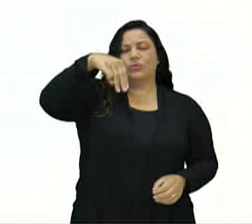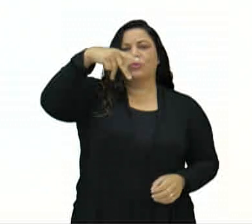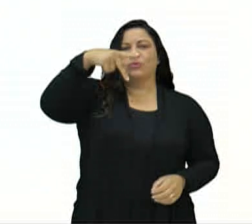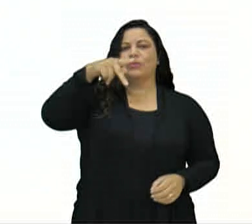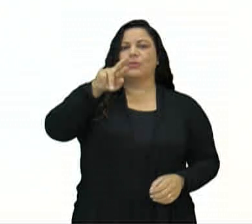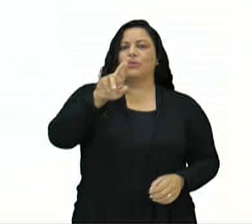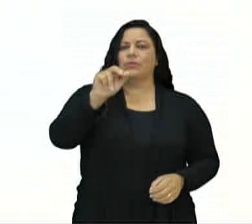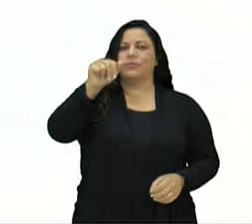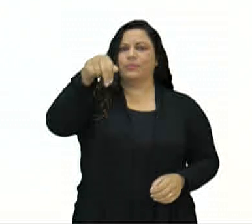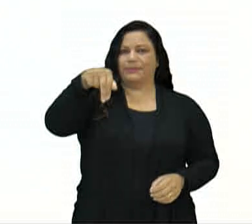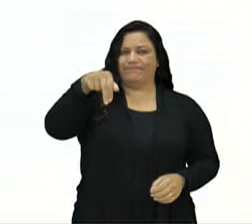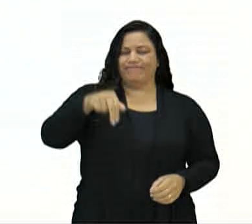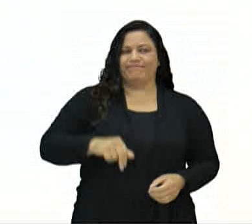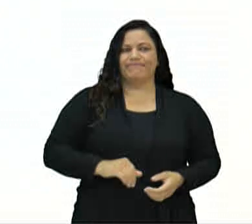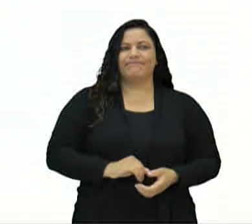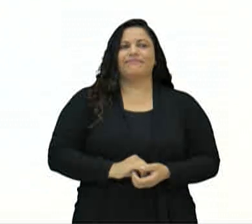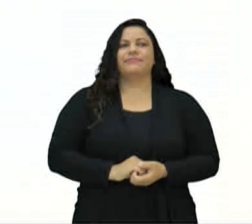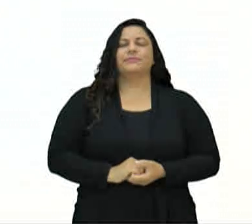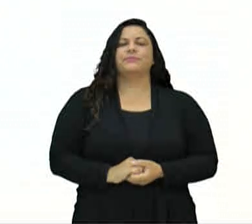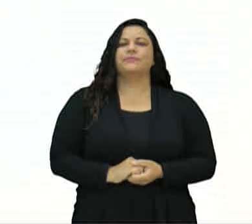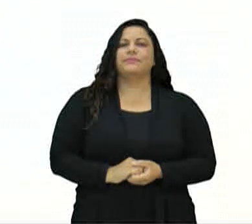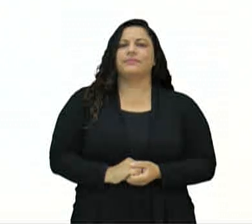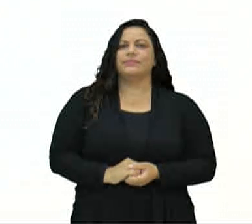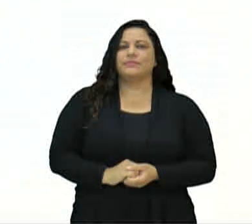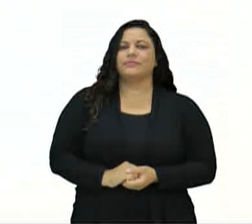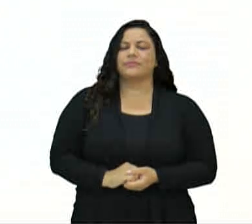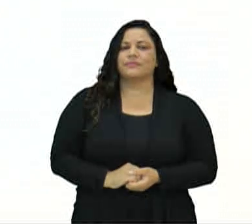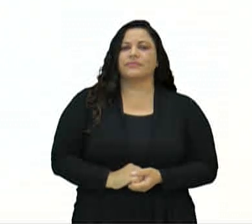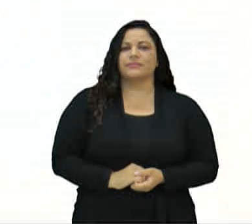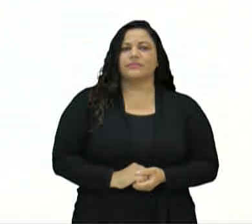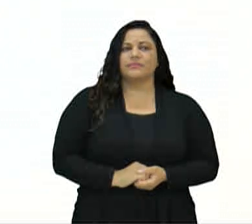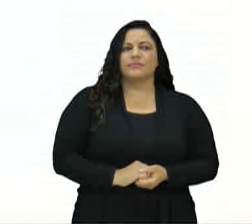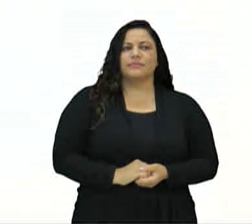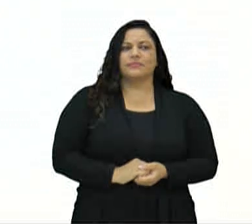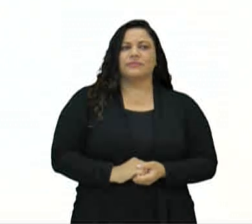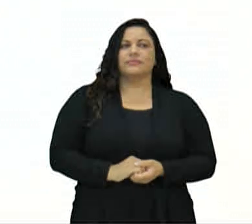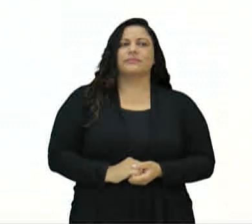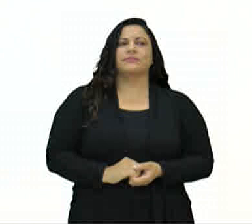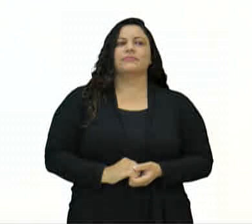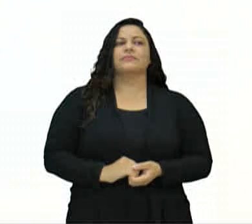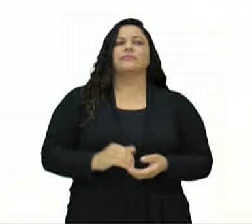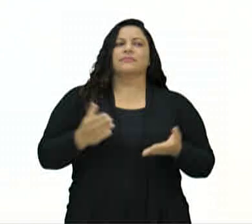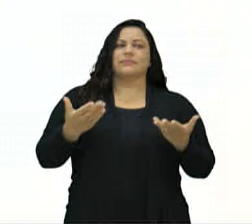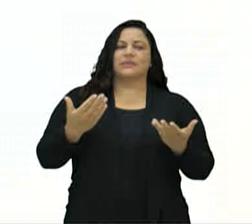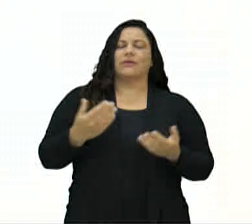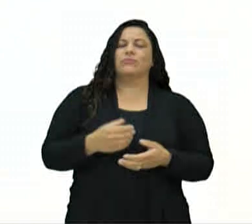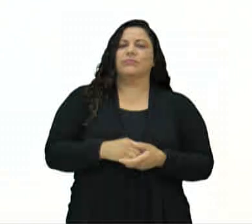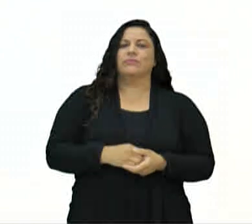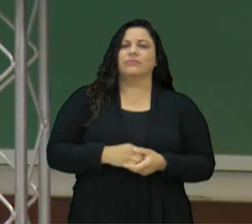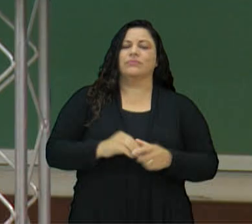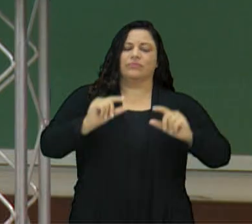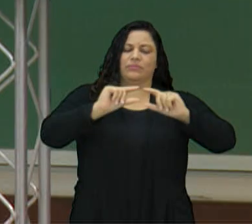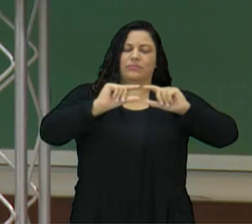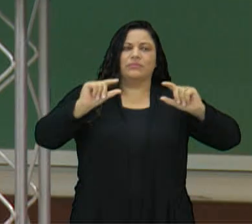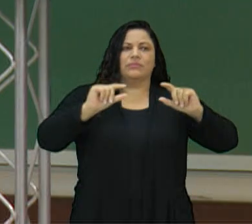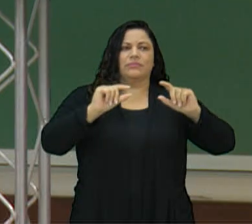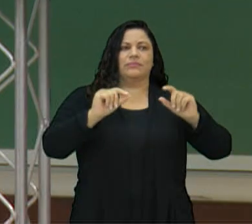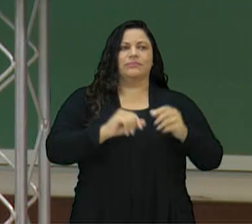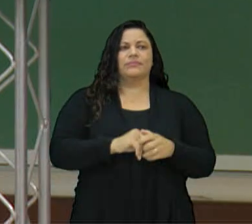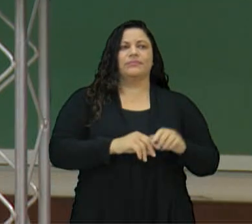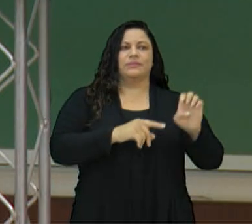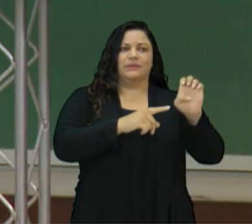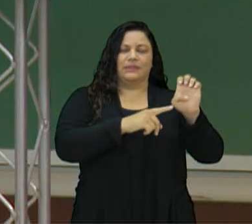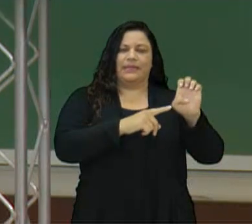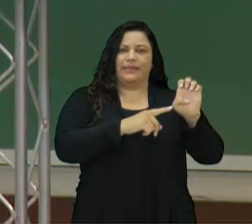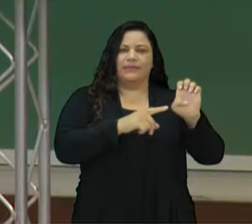compram muitas casas em esta região. Então, estrangeiros, eles compram, bem?